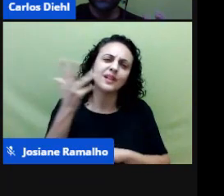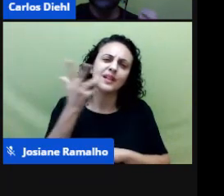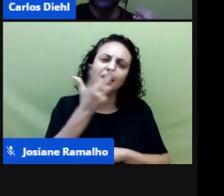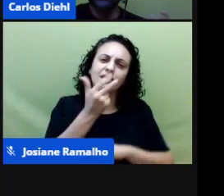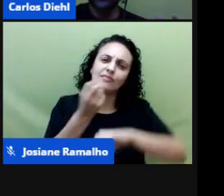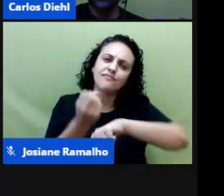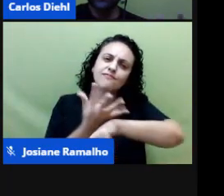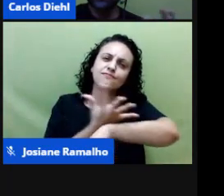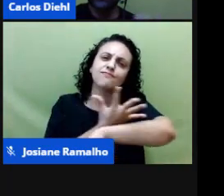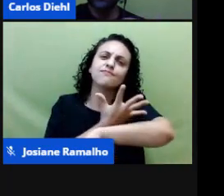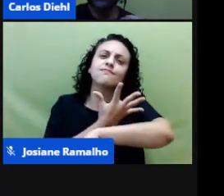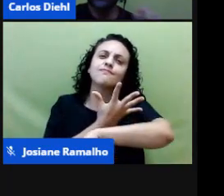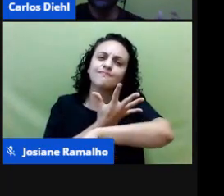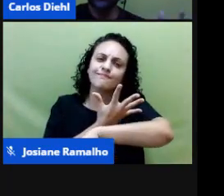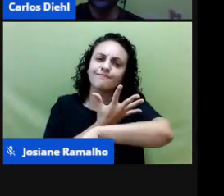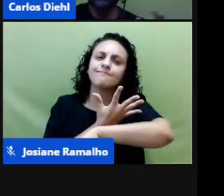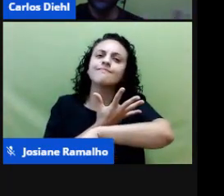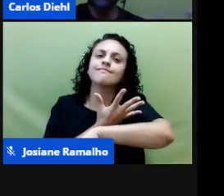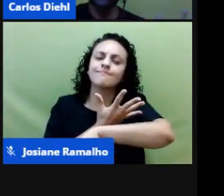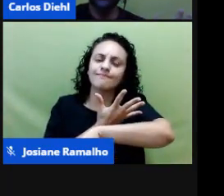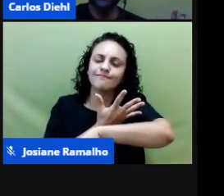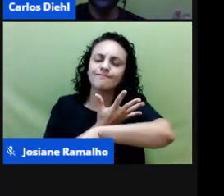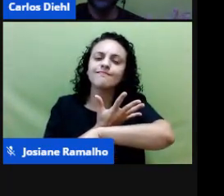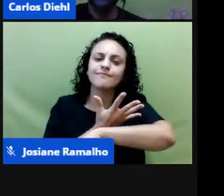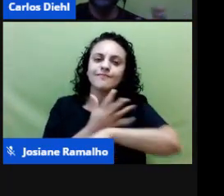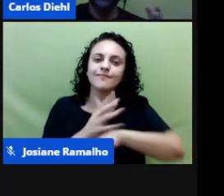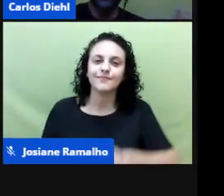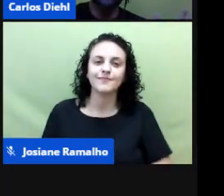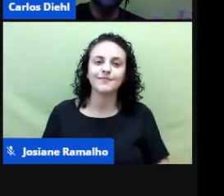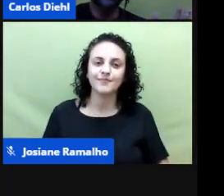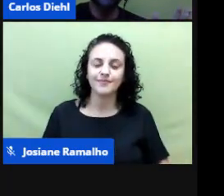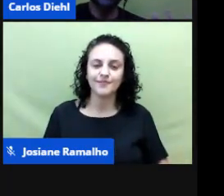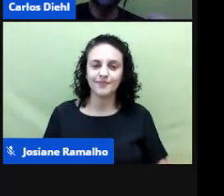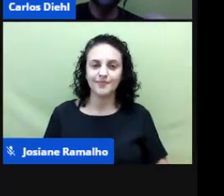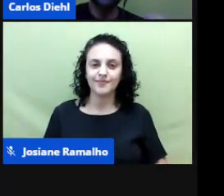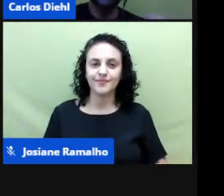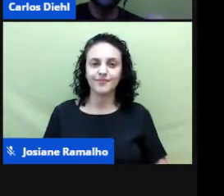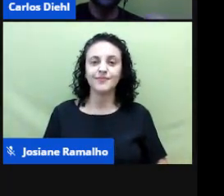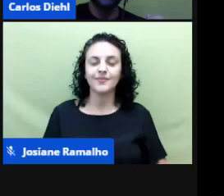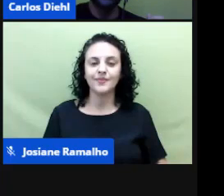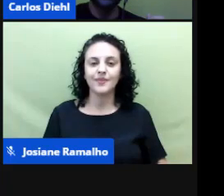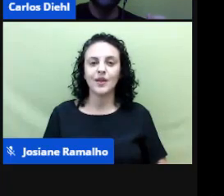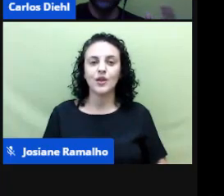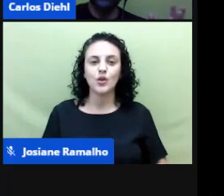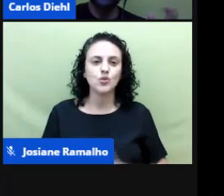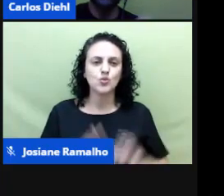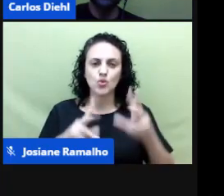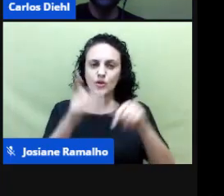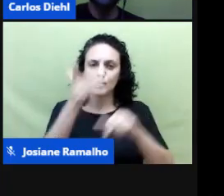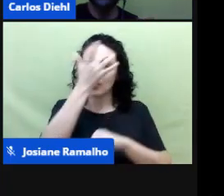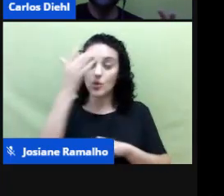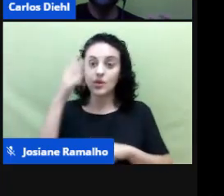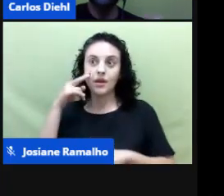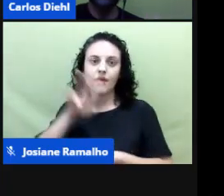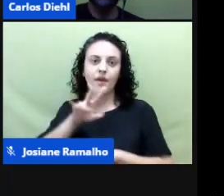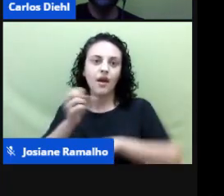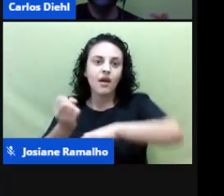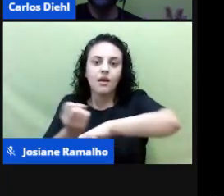que é capaz de se emocionar mais frio das almas. Vale a pena quem